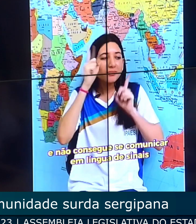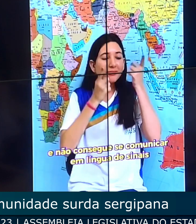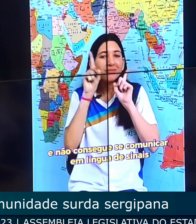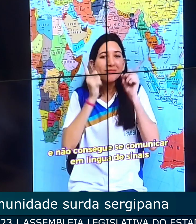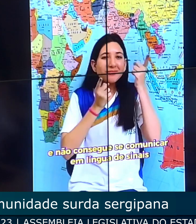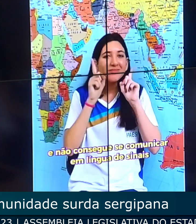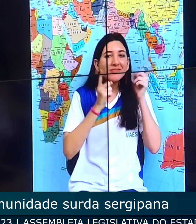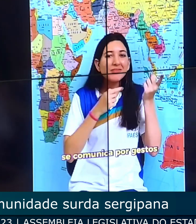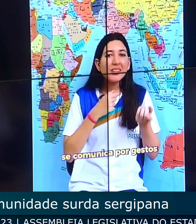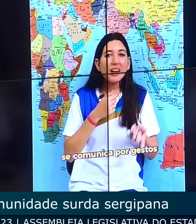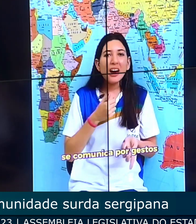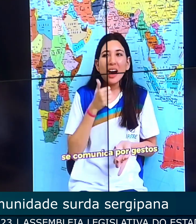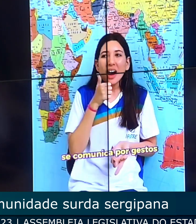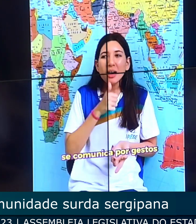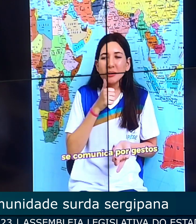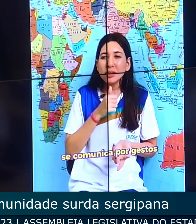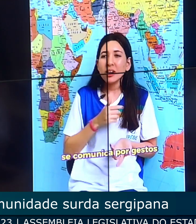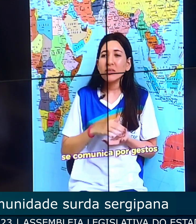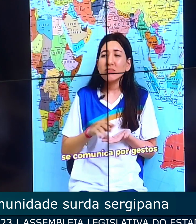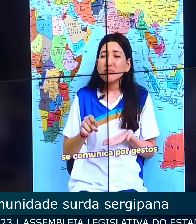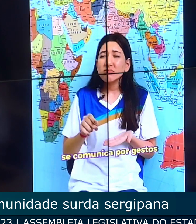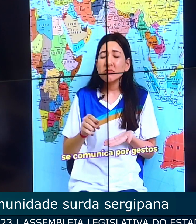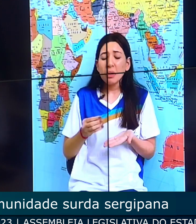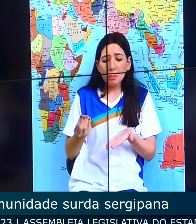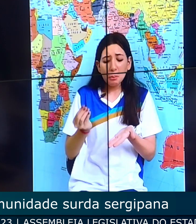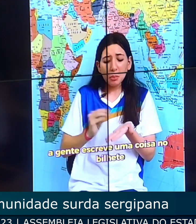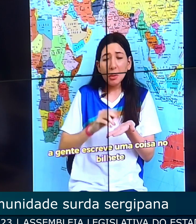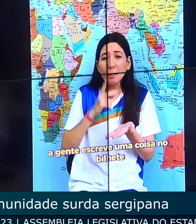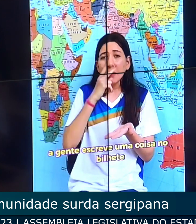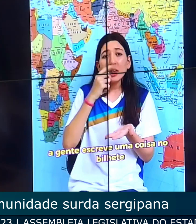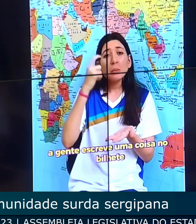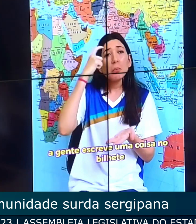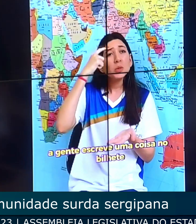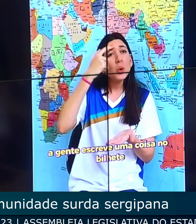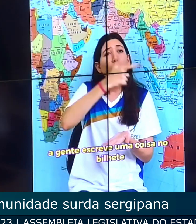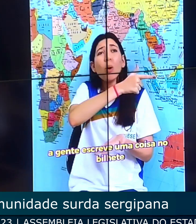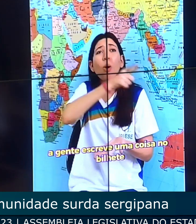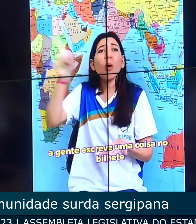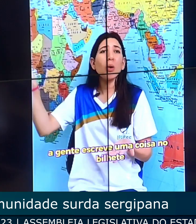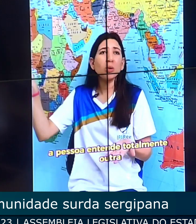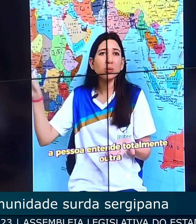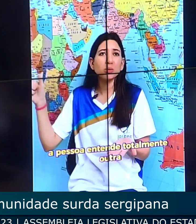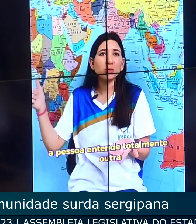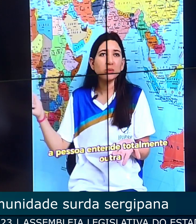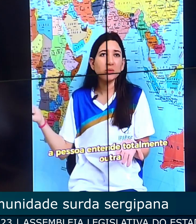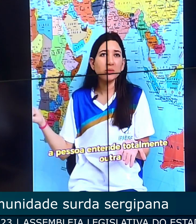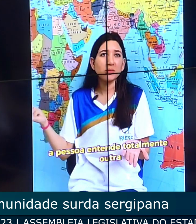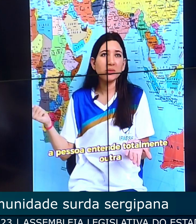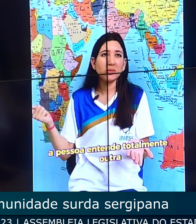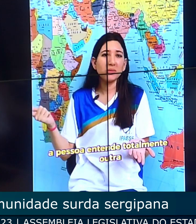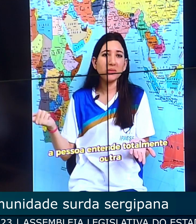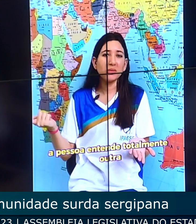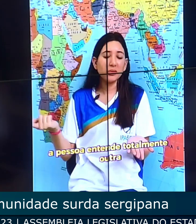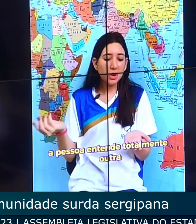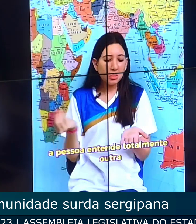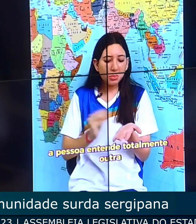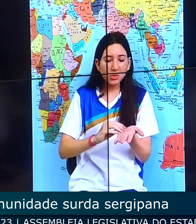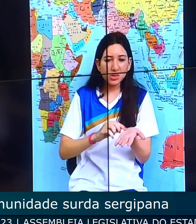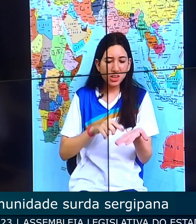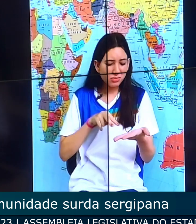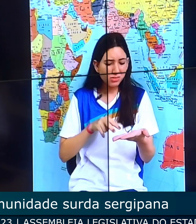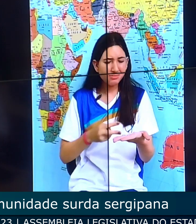de sinais, se comunica por gestos, a gente escreve uma coisa no bilhete, a pessoa entende totalmente